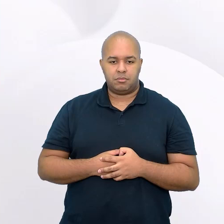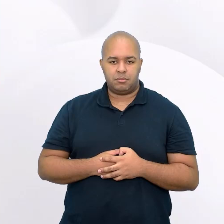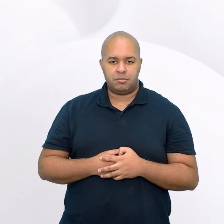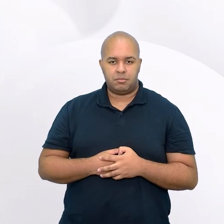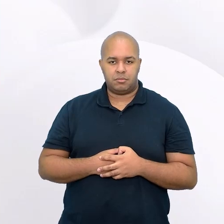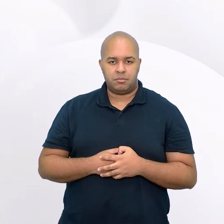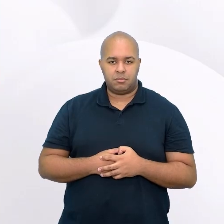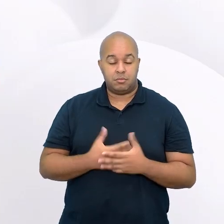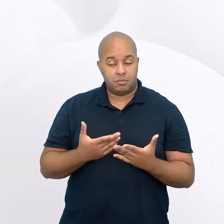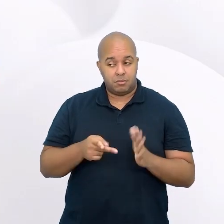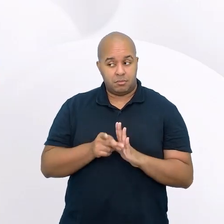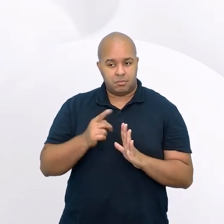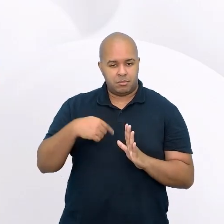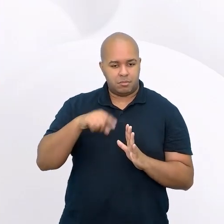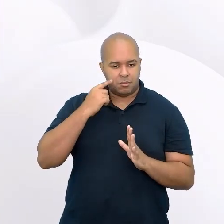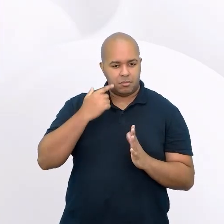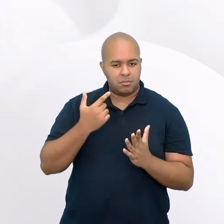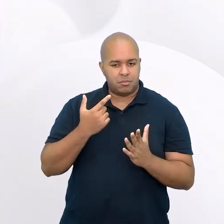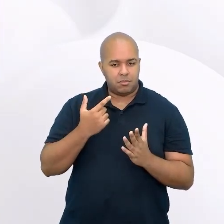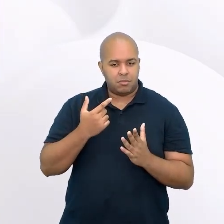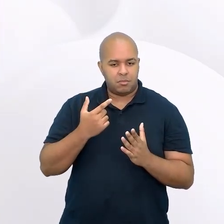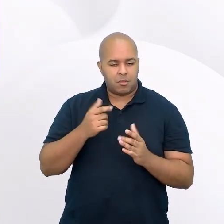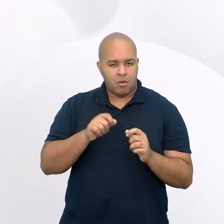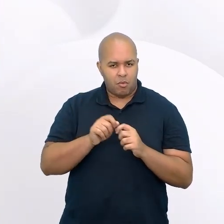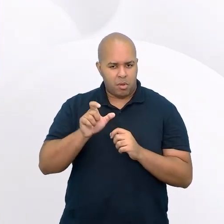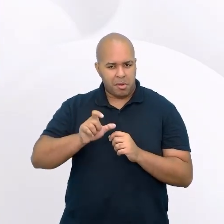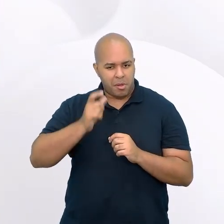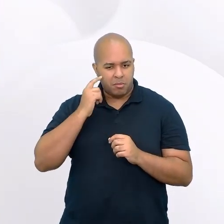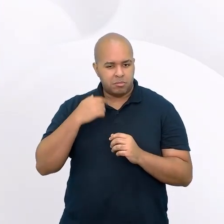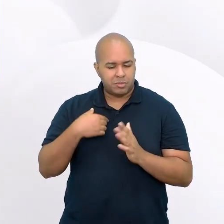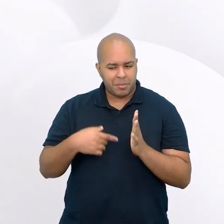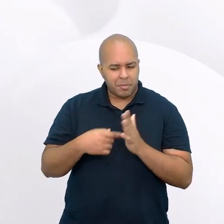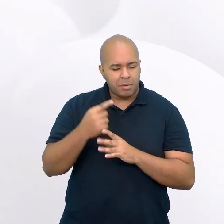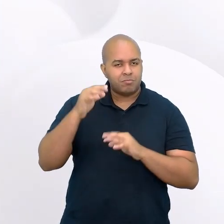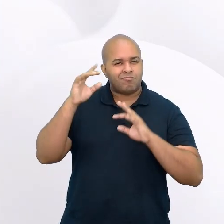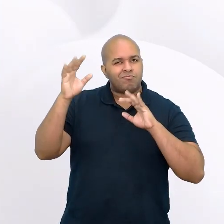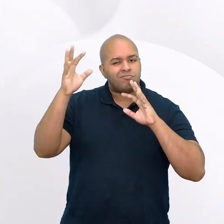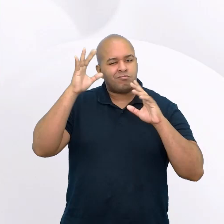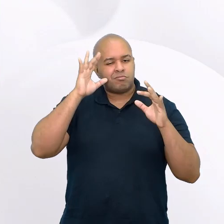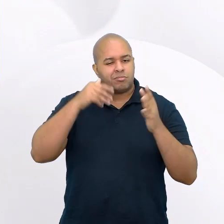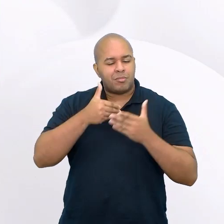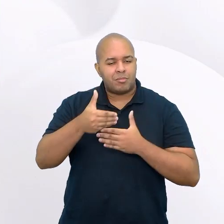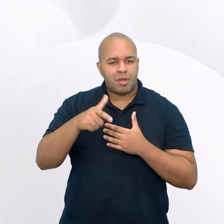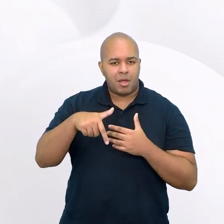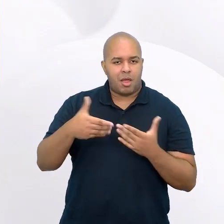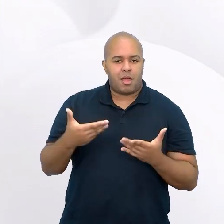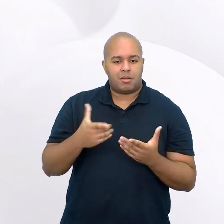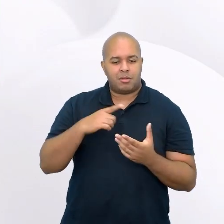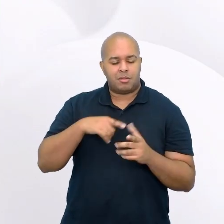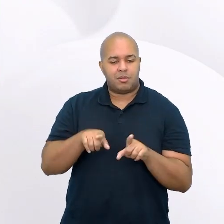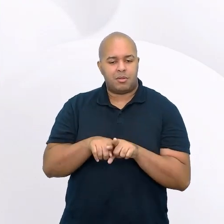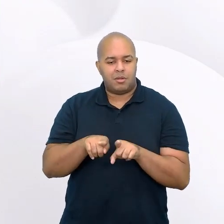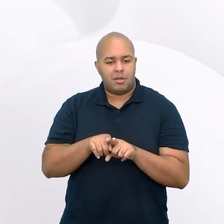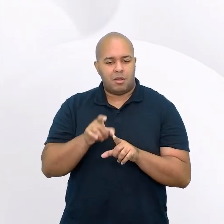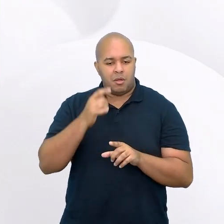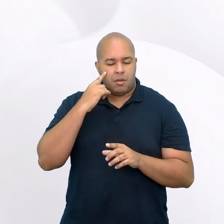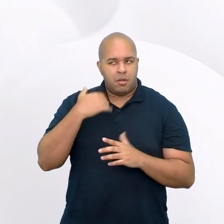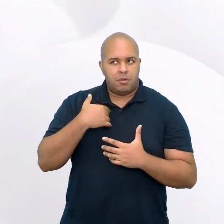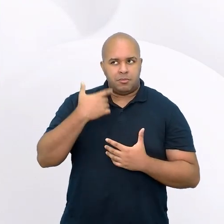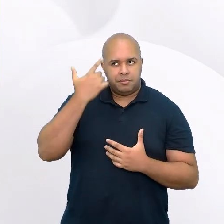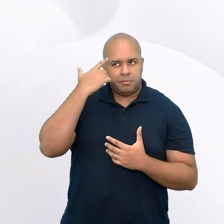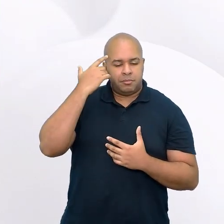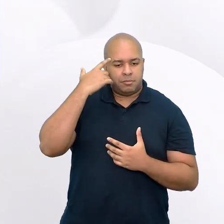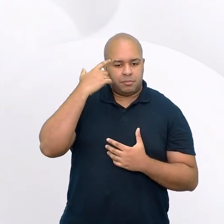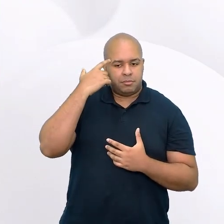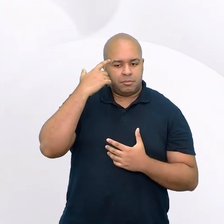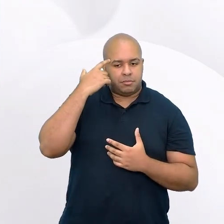E aí para gente fazer aí uma primeira reflexão Inicial né Tendo tendo em vista